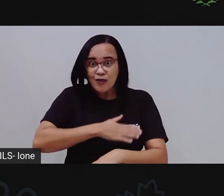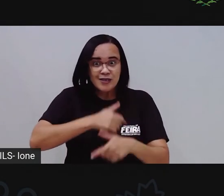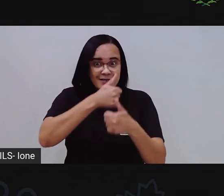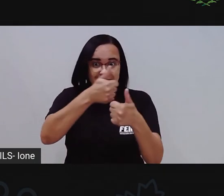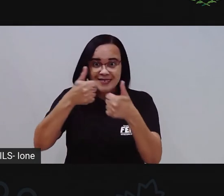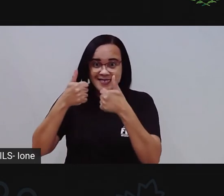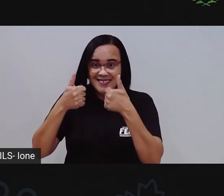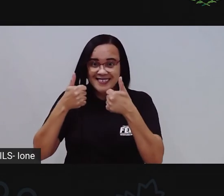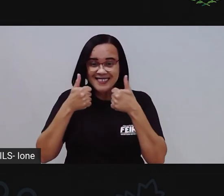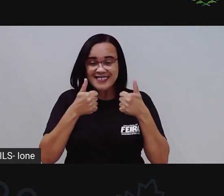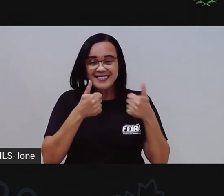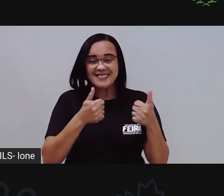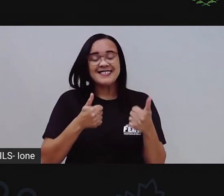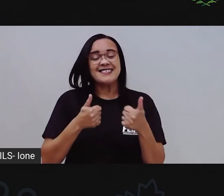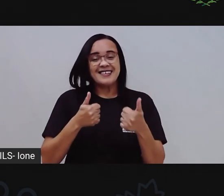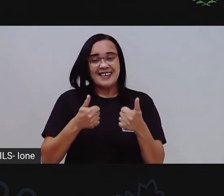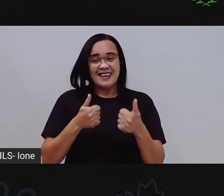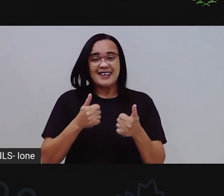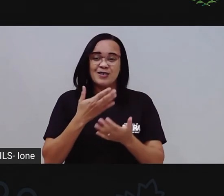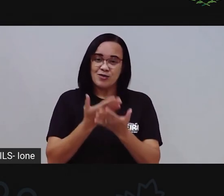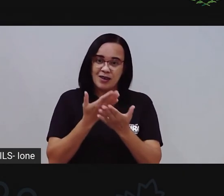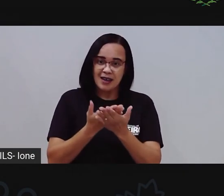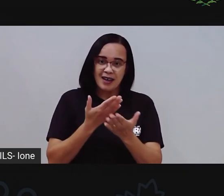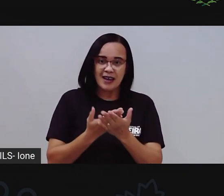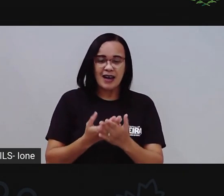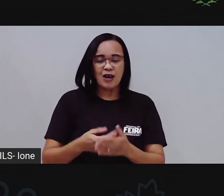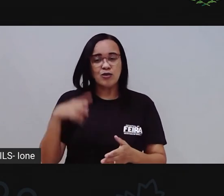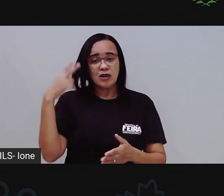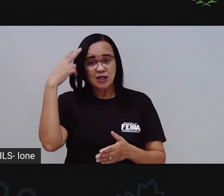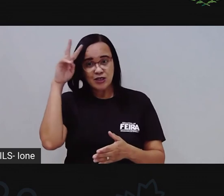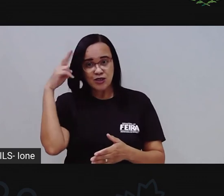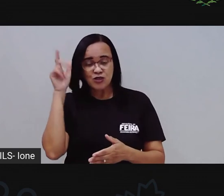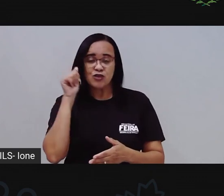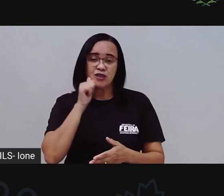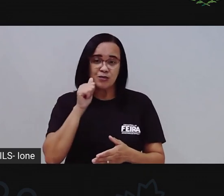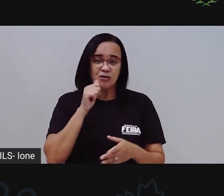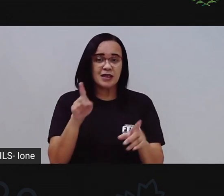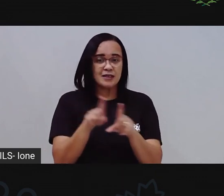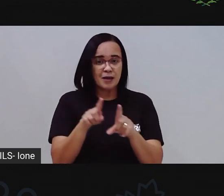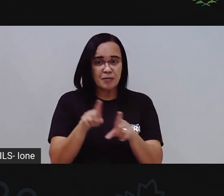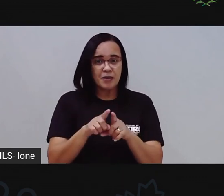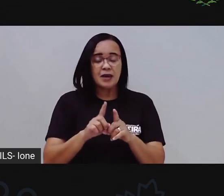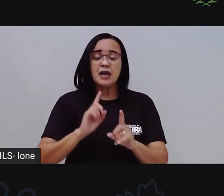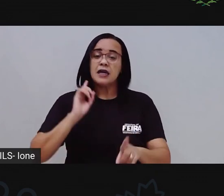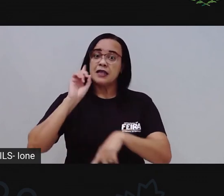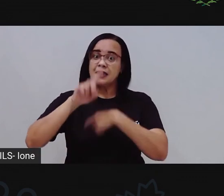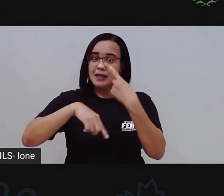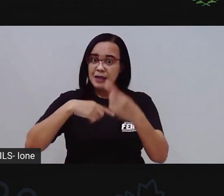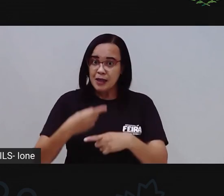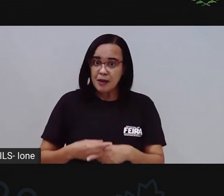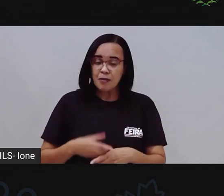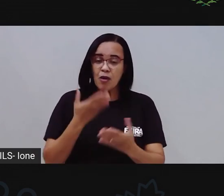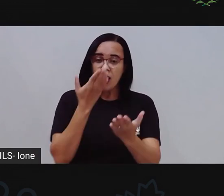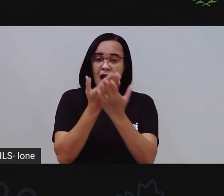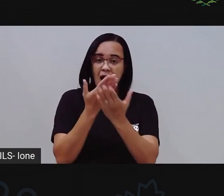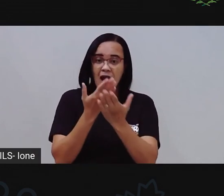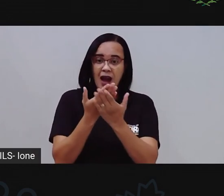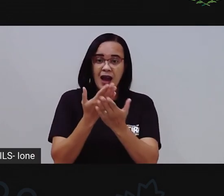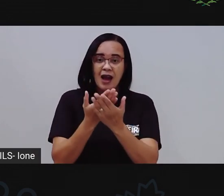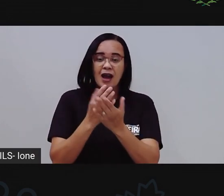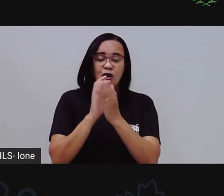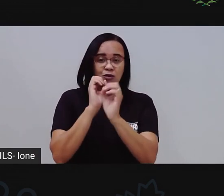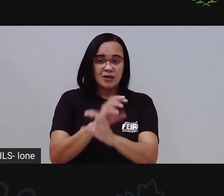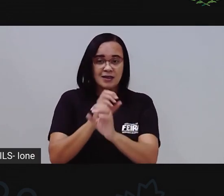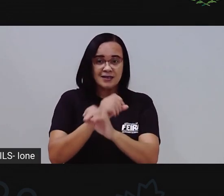a história de Ângela Lago, né? Nós nos vemos na próxima aula e vai ser a aula de número 100, hein? Bora